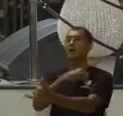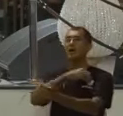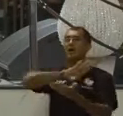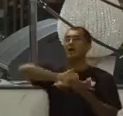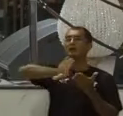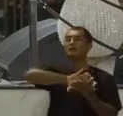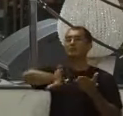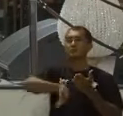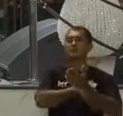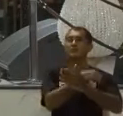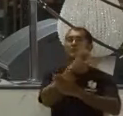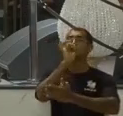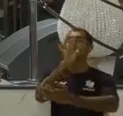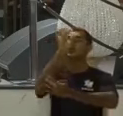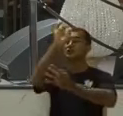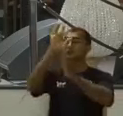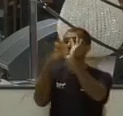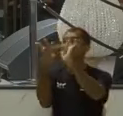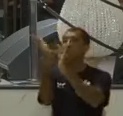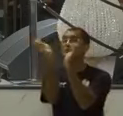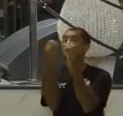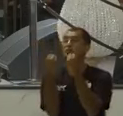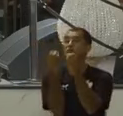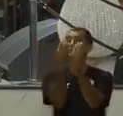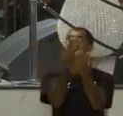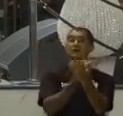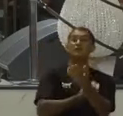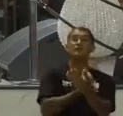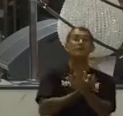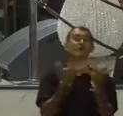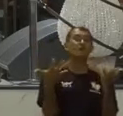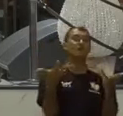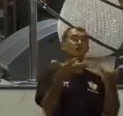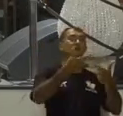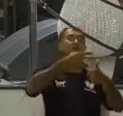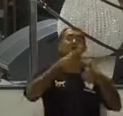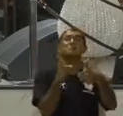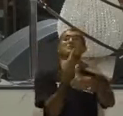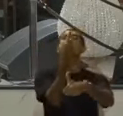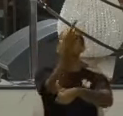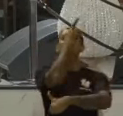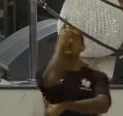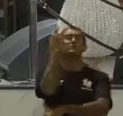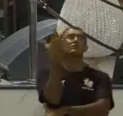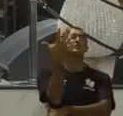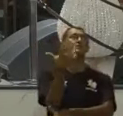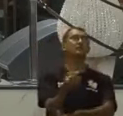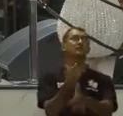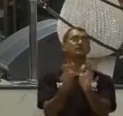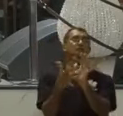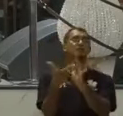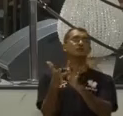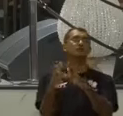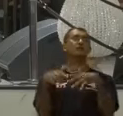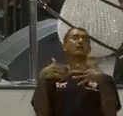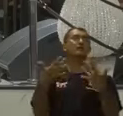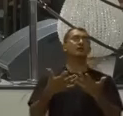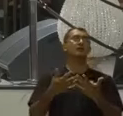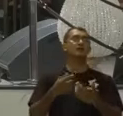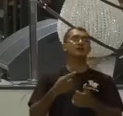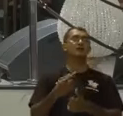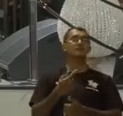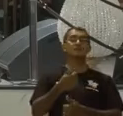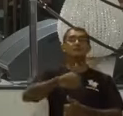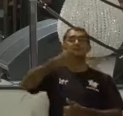somente Jesus pode te dar qualidade de vida. Onde está a primeira pessoa para Jesus? Está vindo a